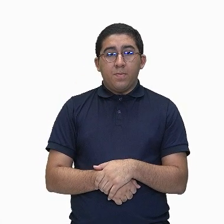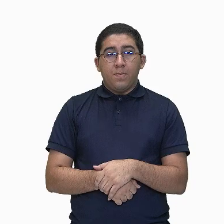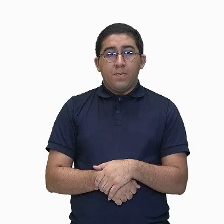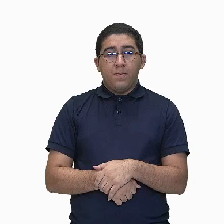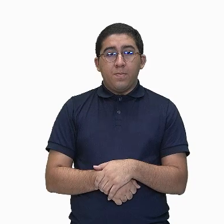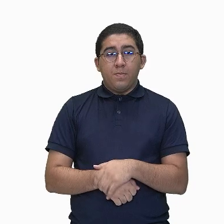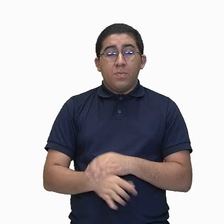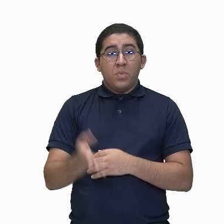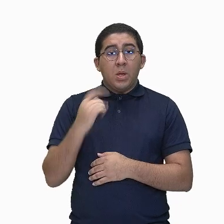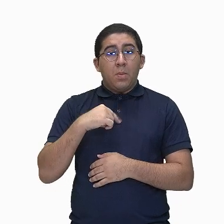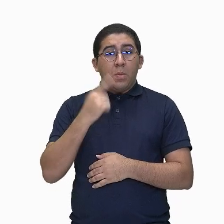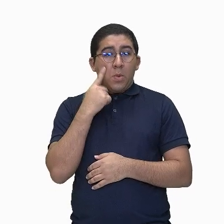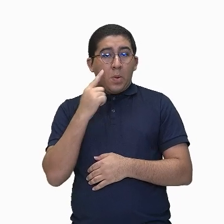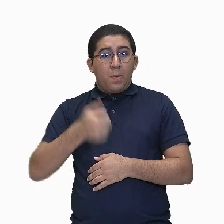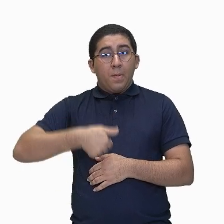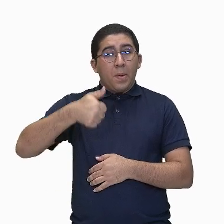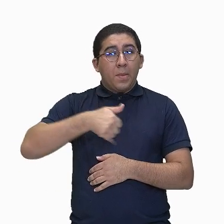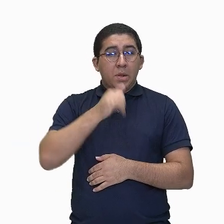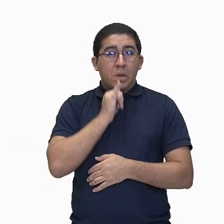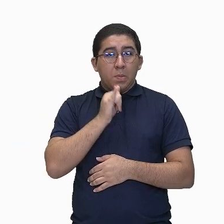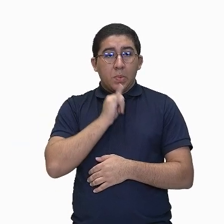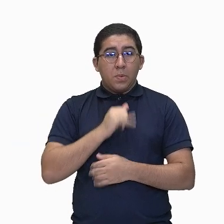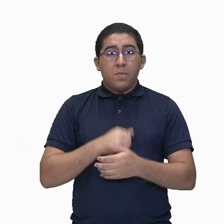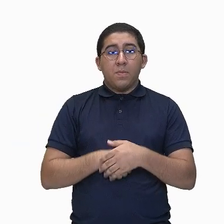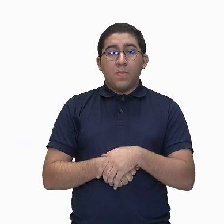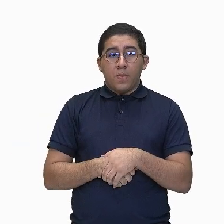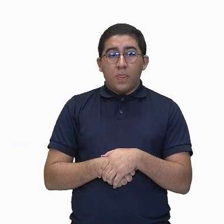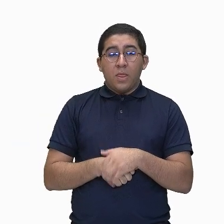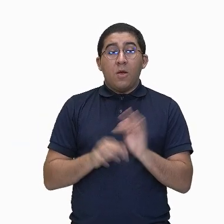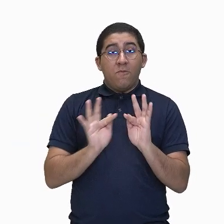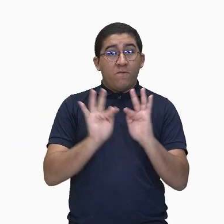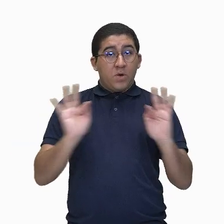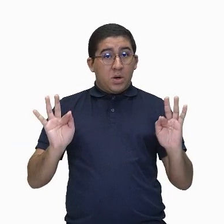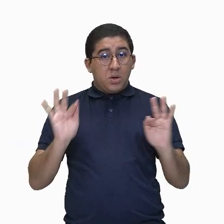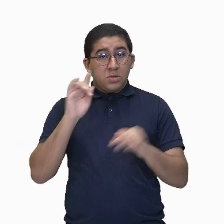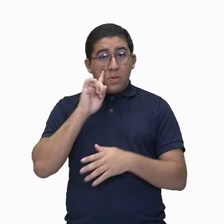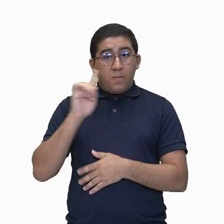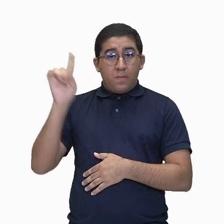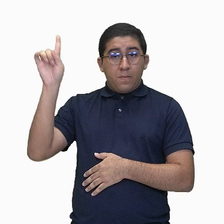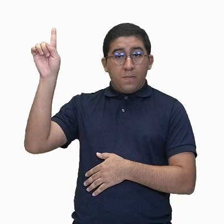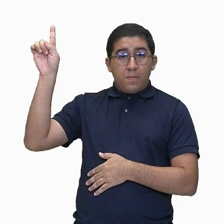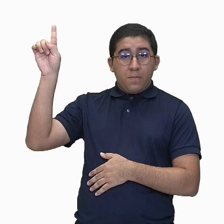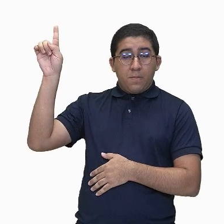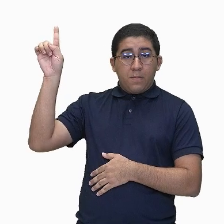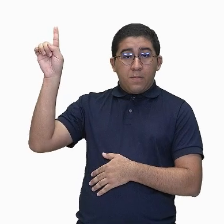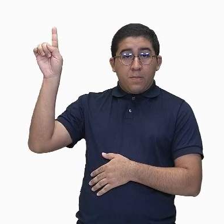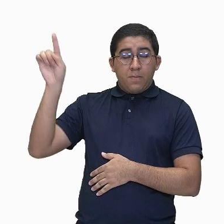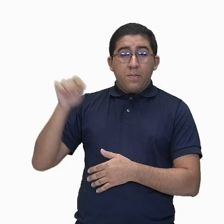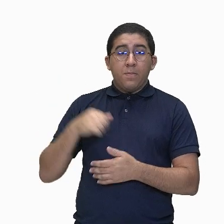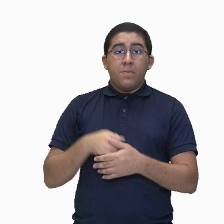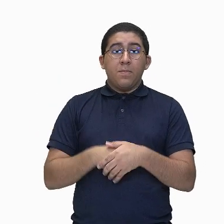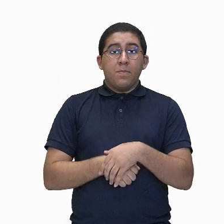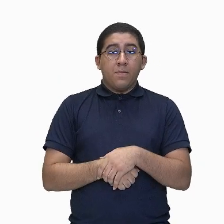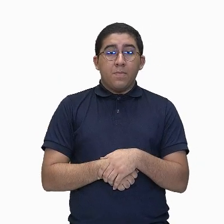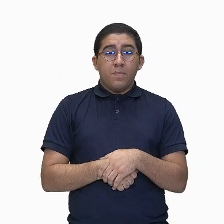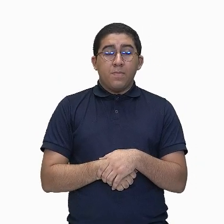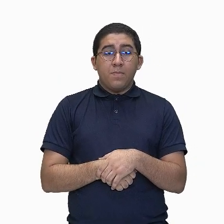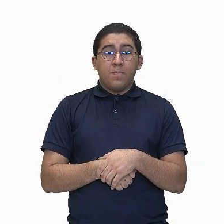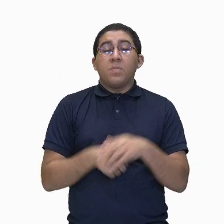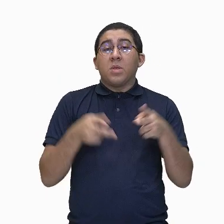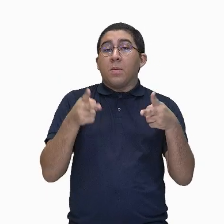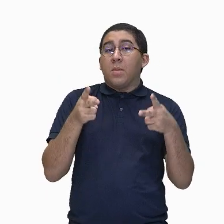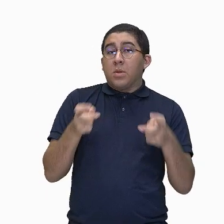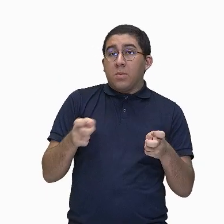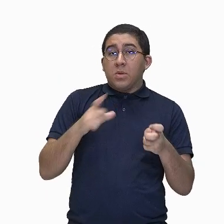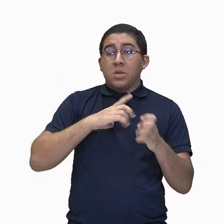Vamos ver o primeiro exemplo. Estudei bastante. Note que agora eu tenho a primeira